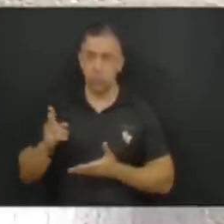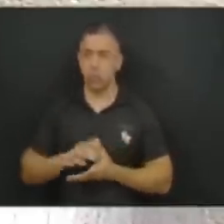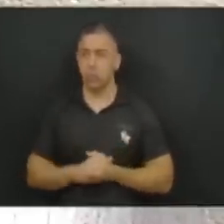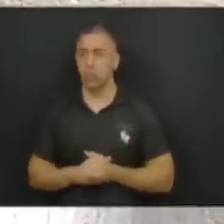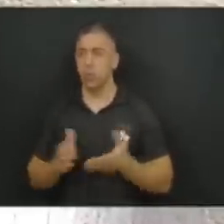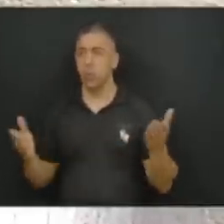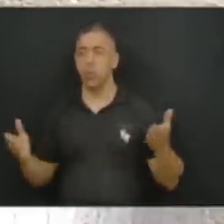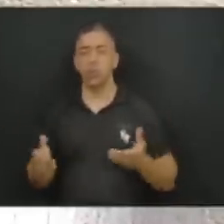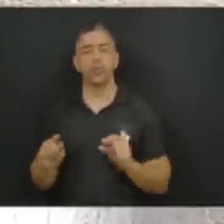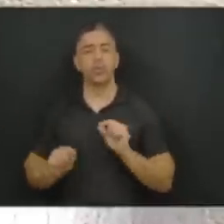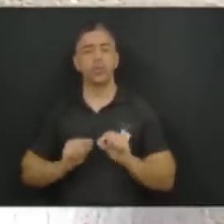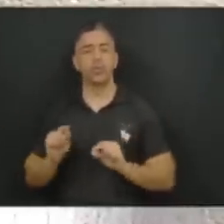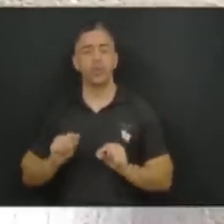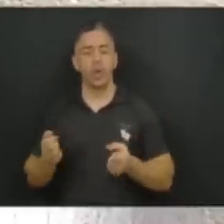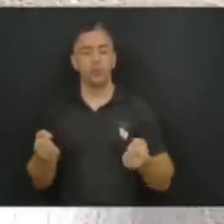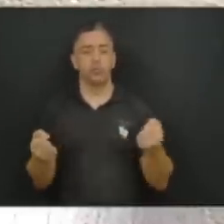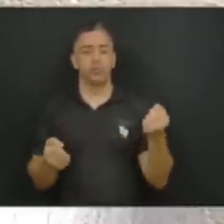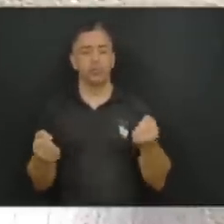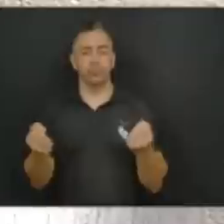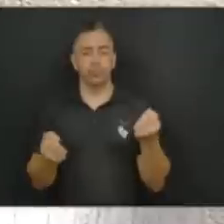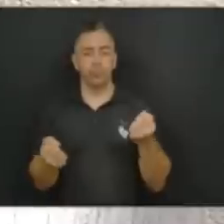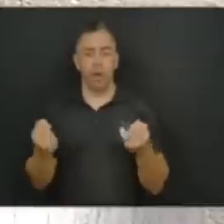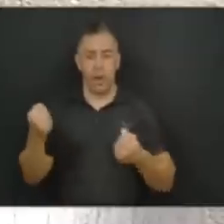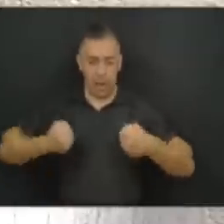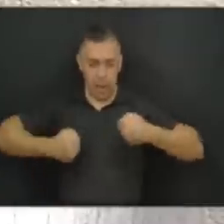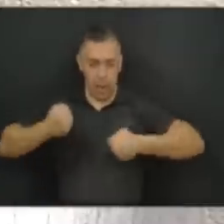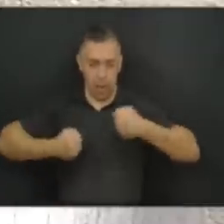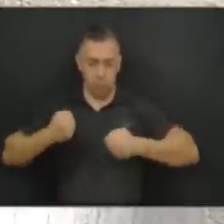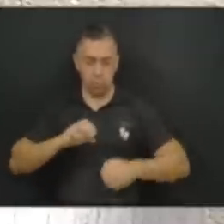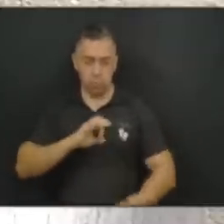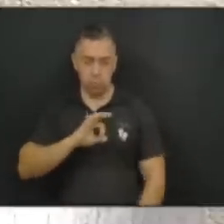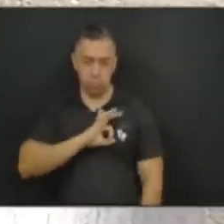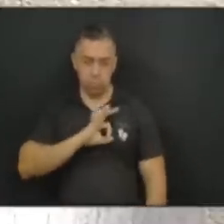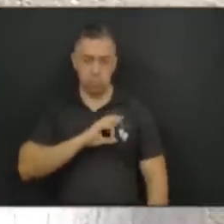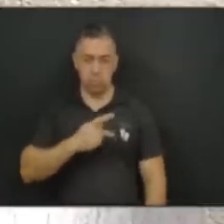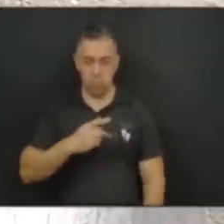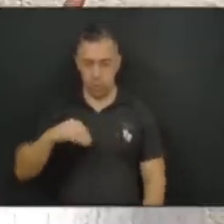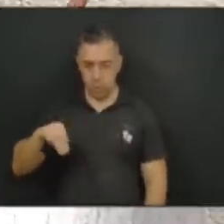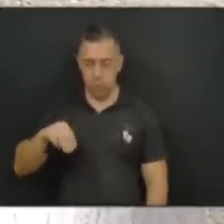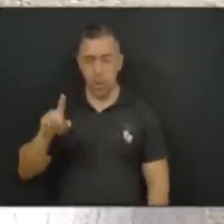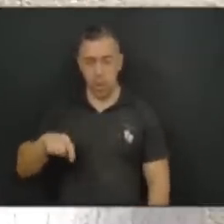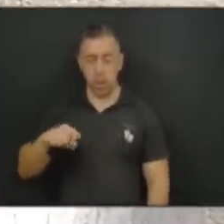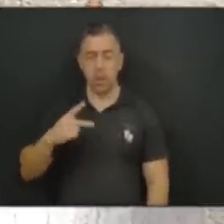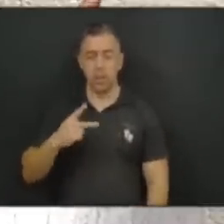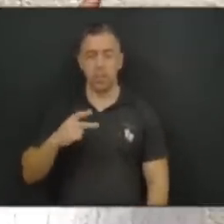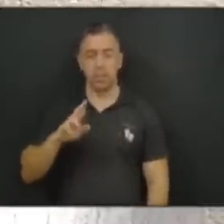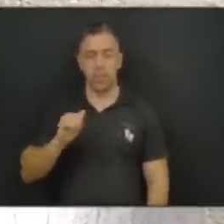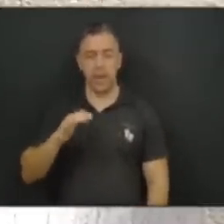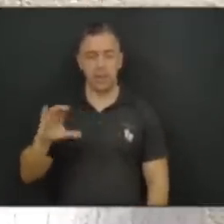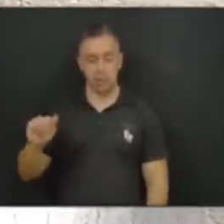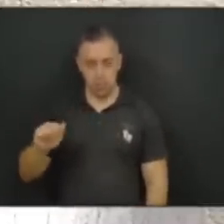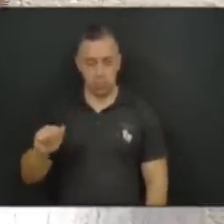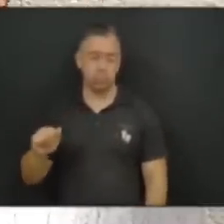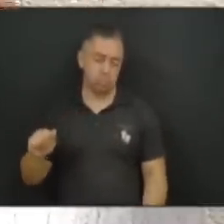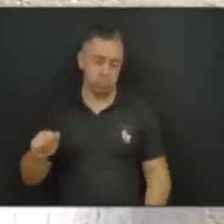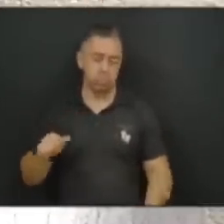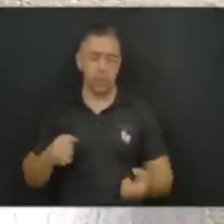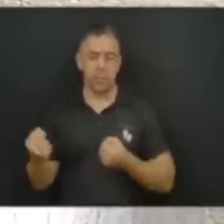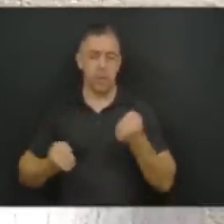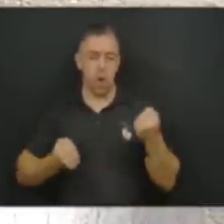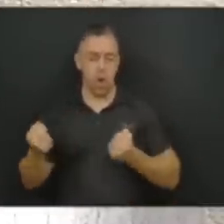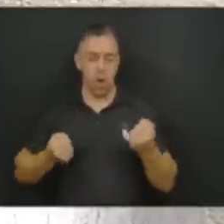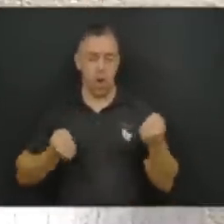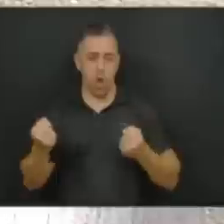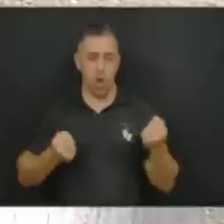hoje quem que pilota quem que dirige uma viatura da polícia militar é um Praça o Praça pilota a viatura Ele